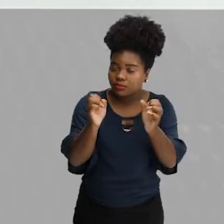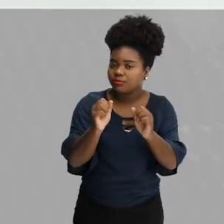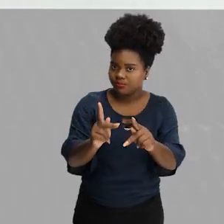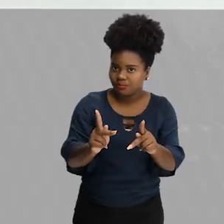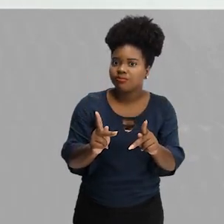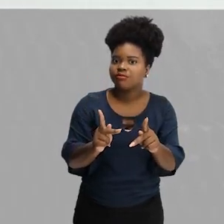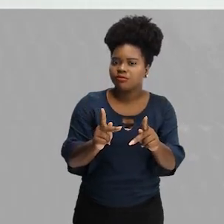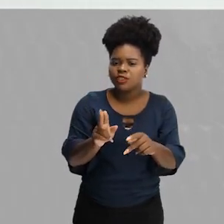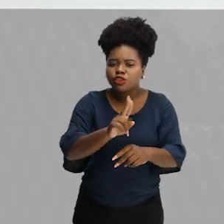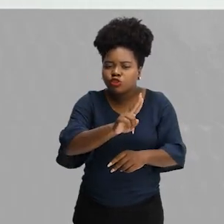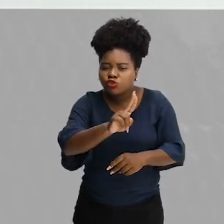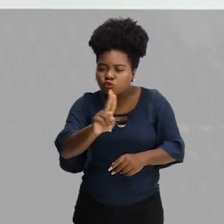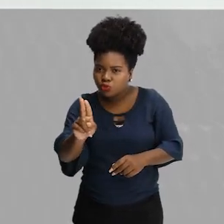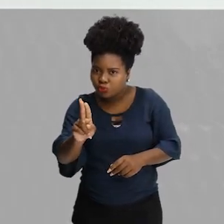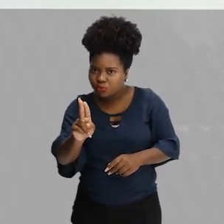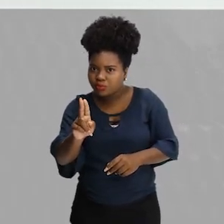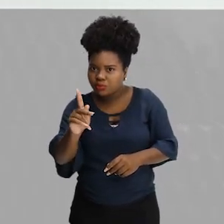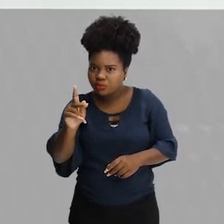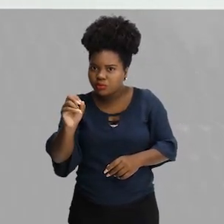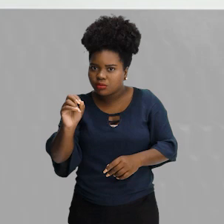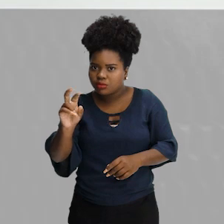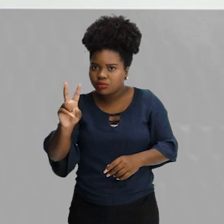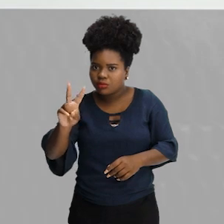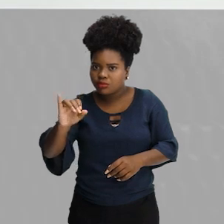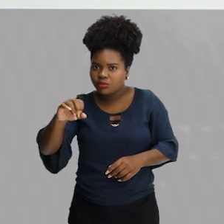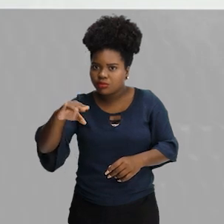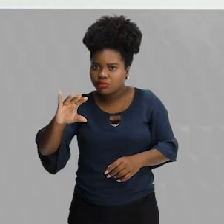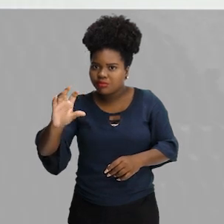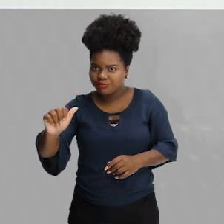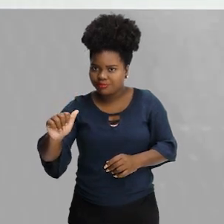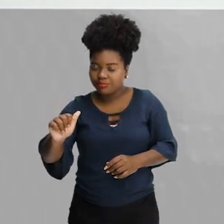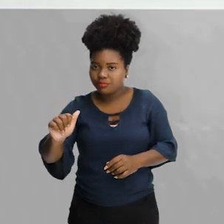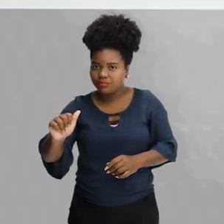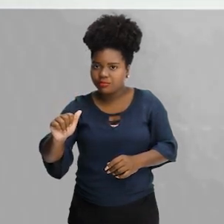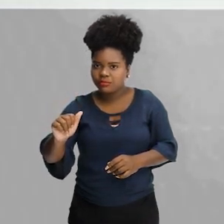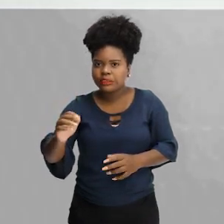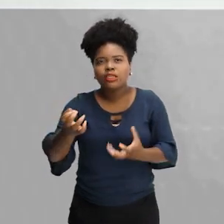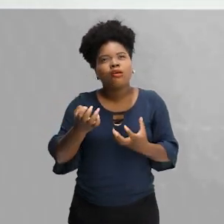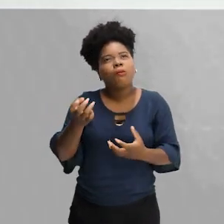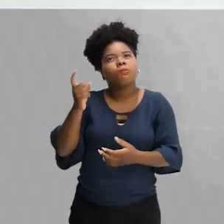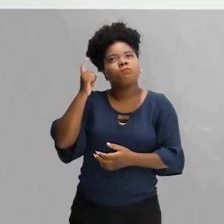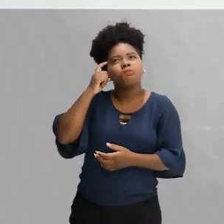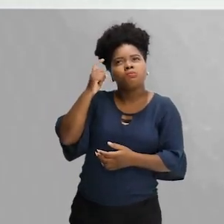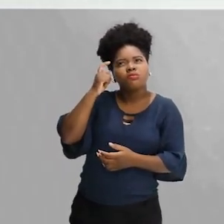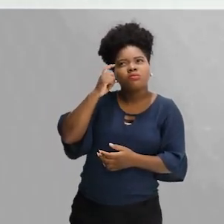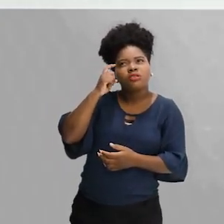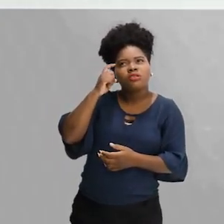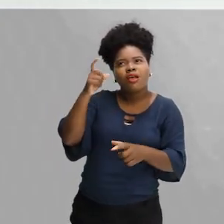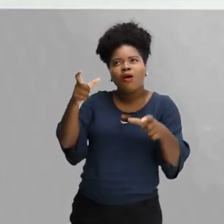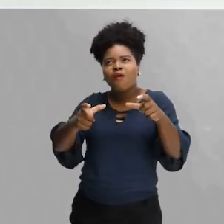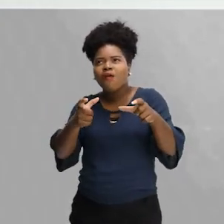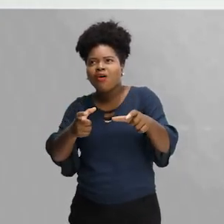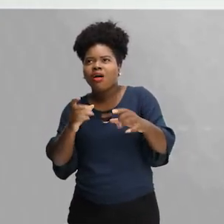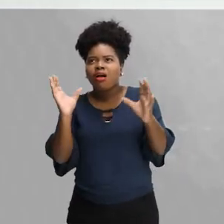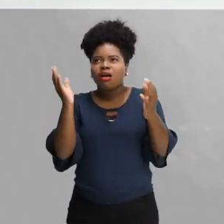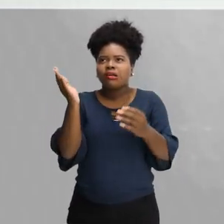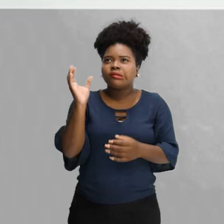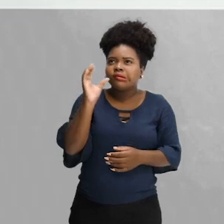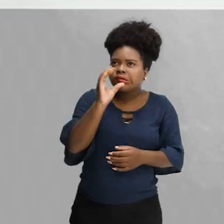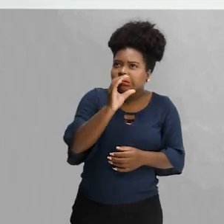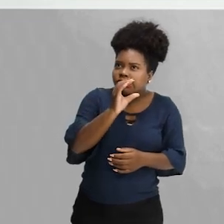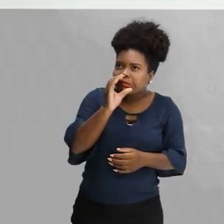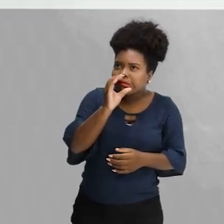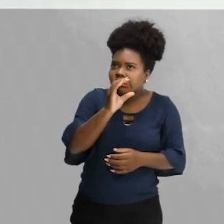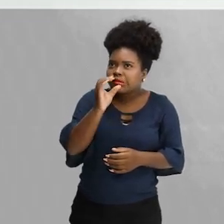Eu vou te dar o nome de uma província. Uma província. E eu quero que você pense se ela é um lugar quente ou ela é um lugar